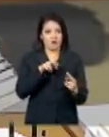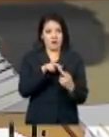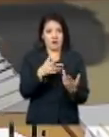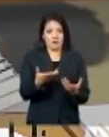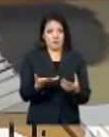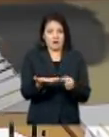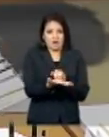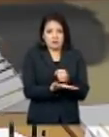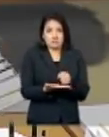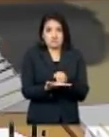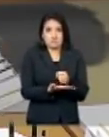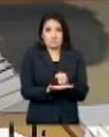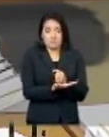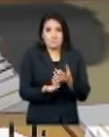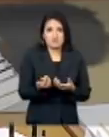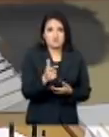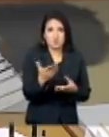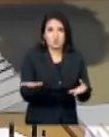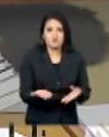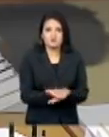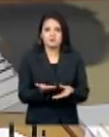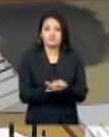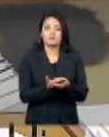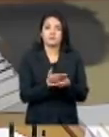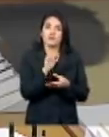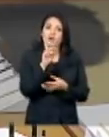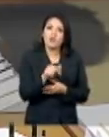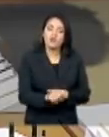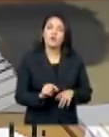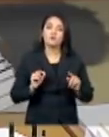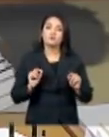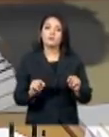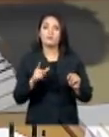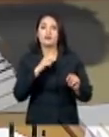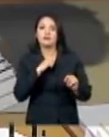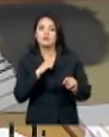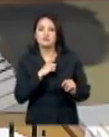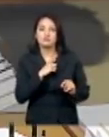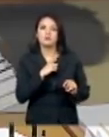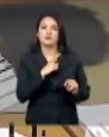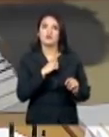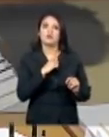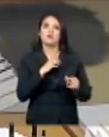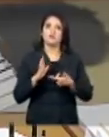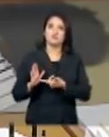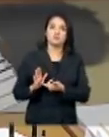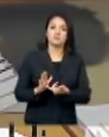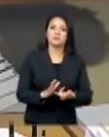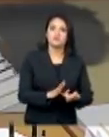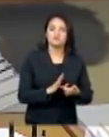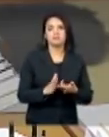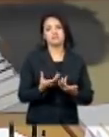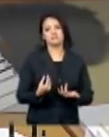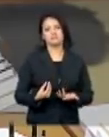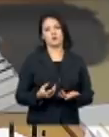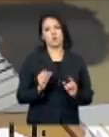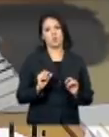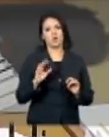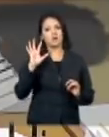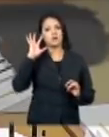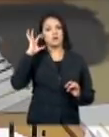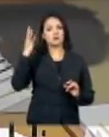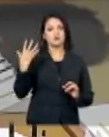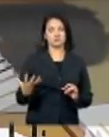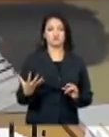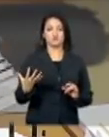ao extraordinário que conduza que estampe presente o que decidido da origem